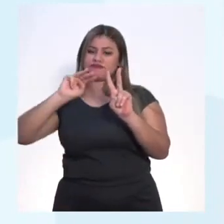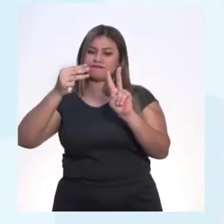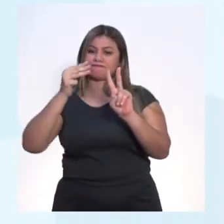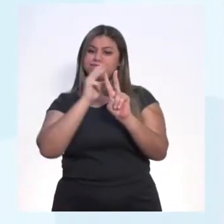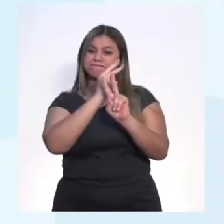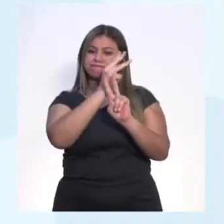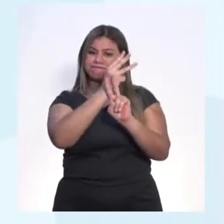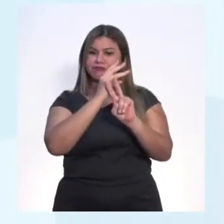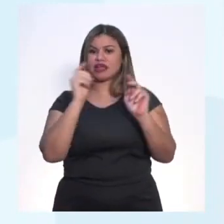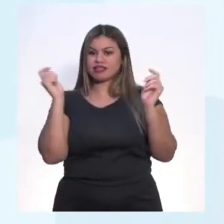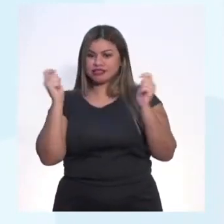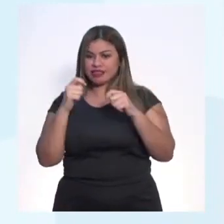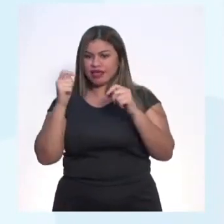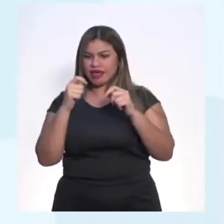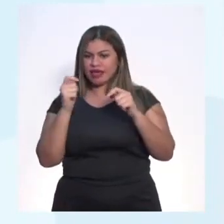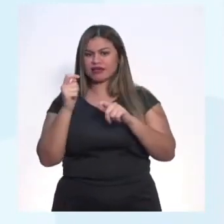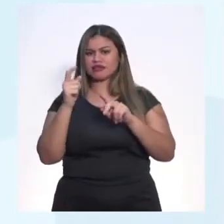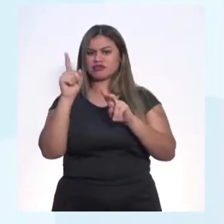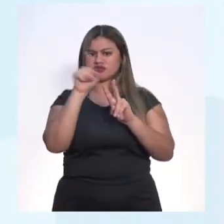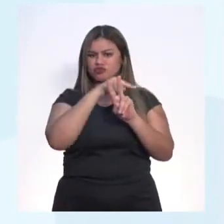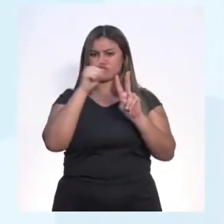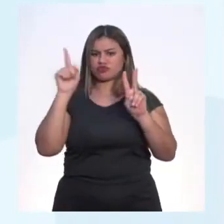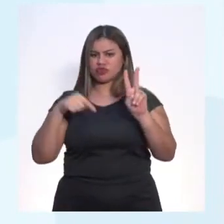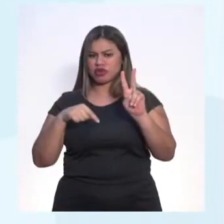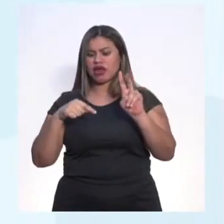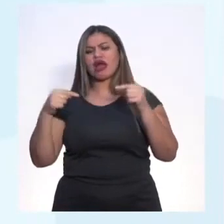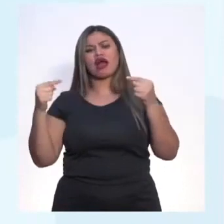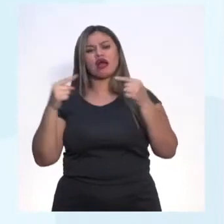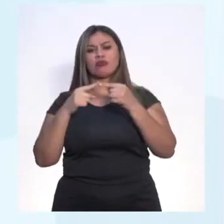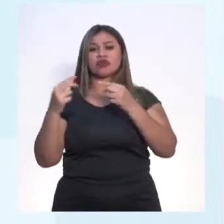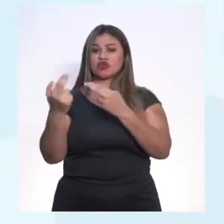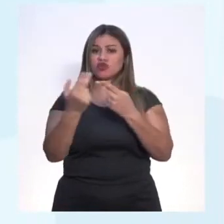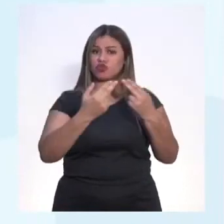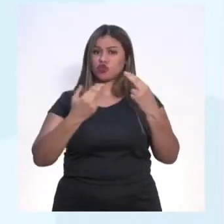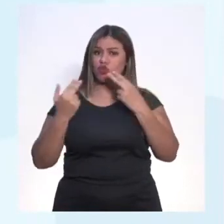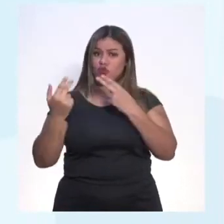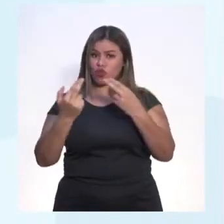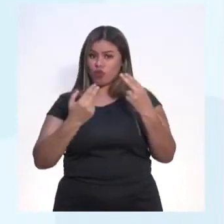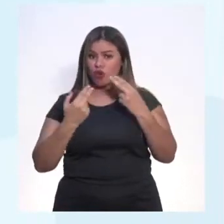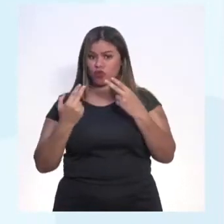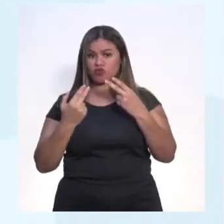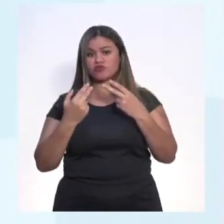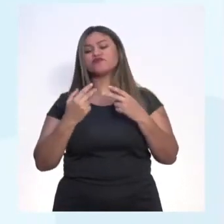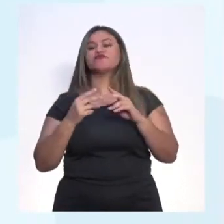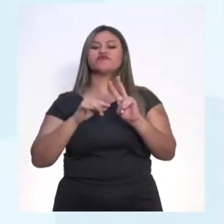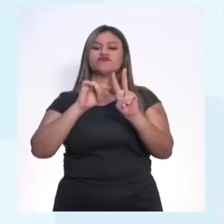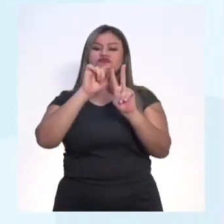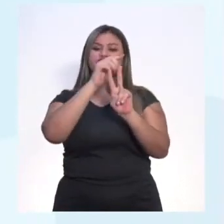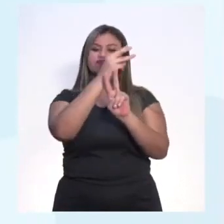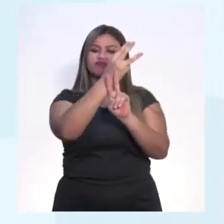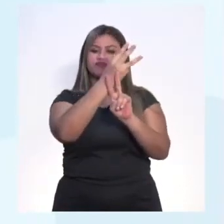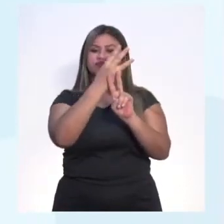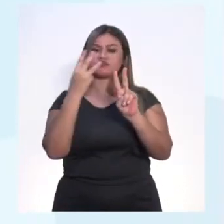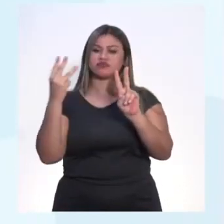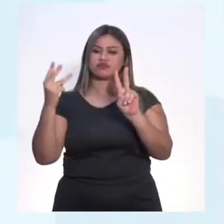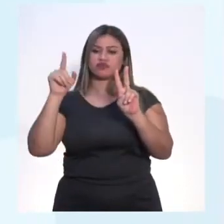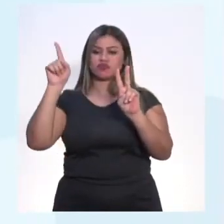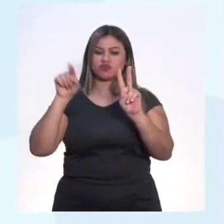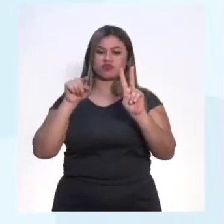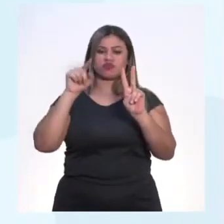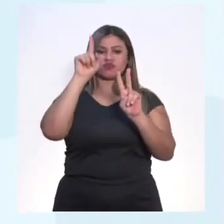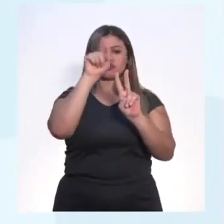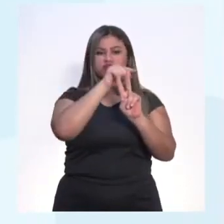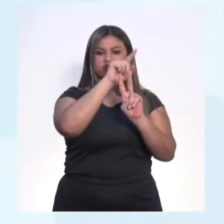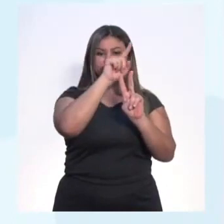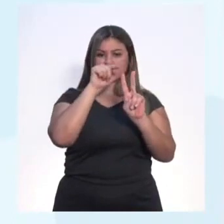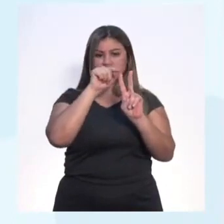Posso simplificar alguma delas? Só aquela que o índice da raiz é igual ao expoente. Então, aqui,